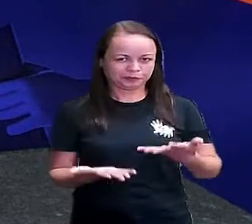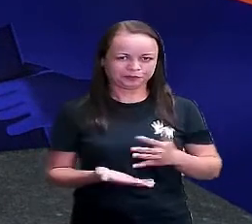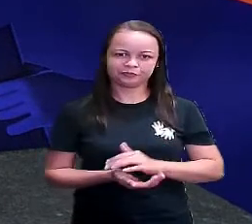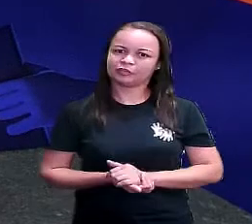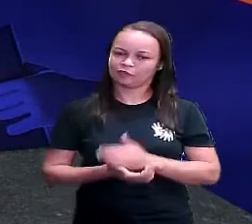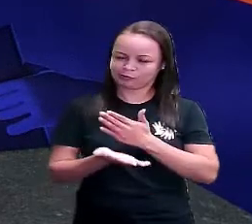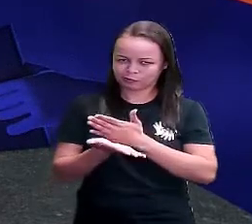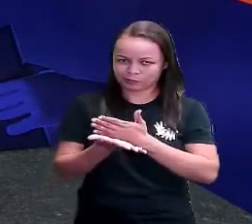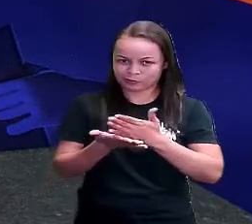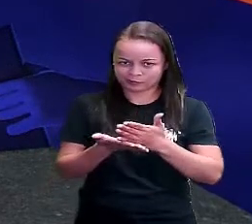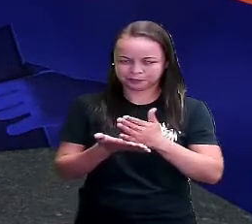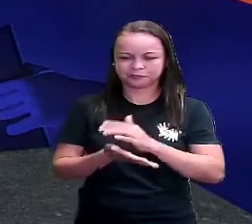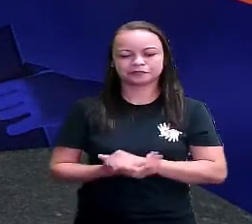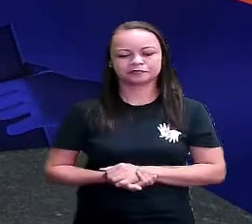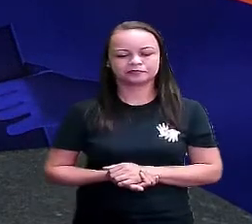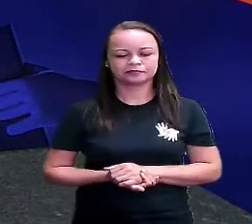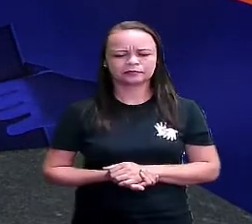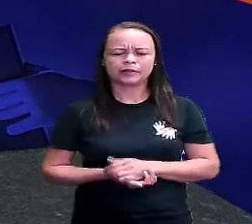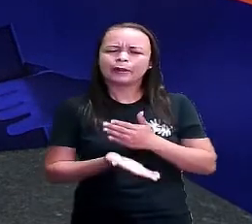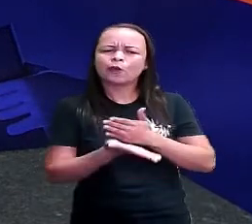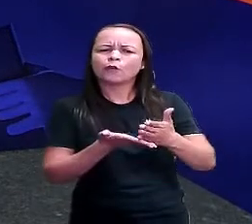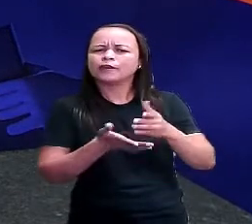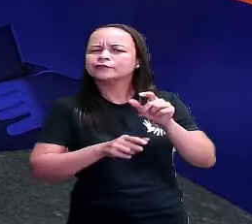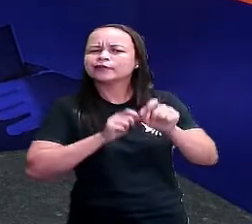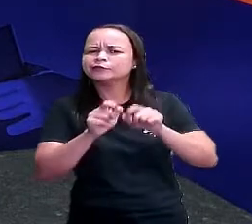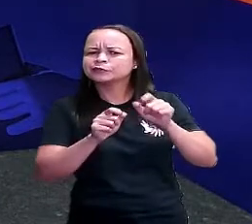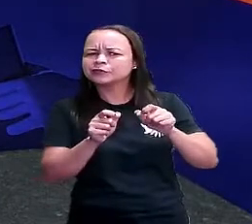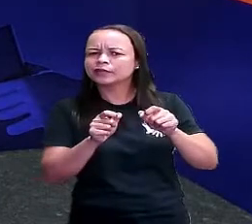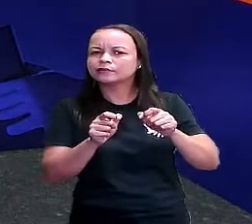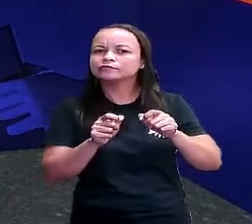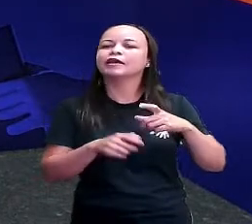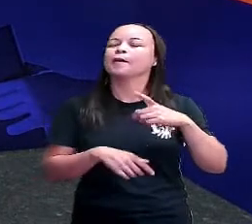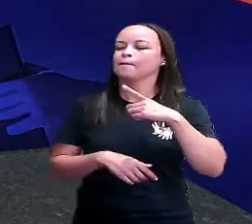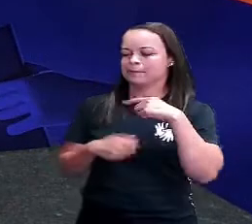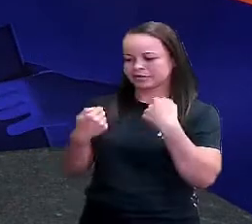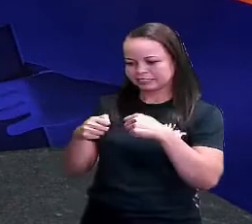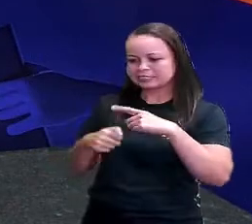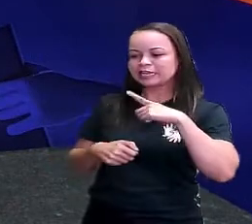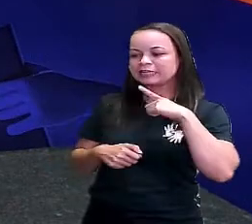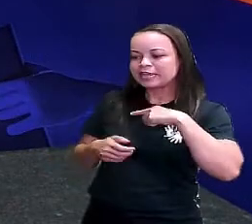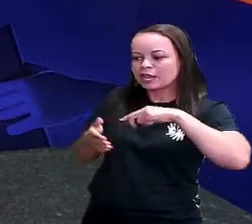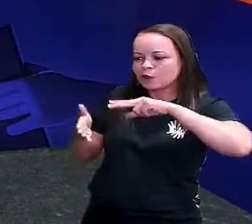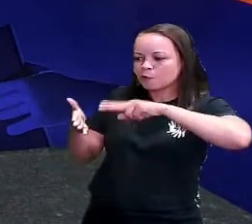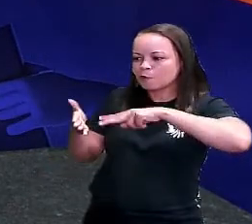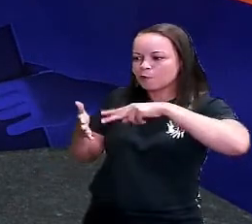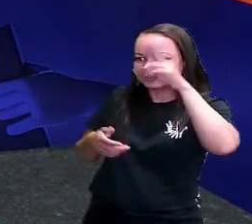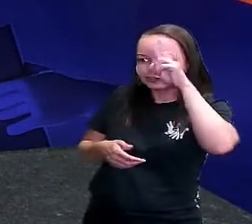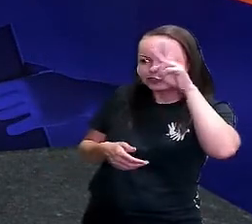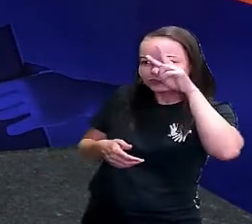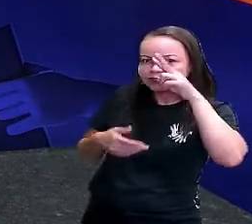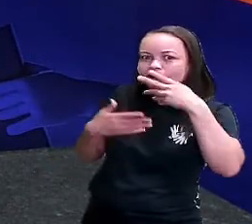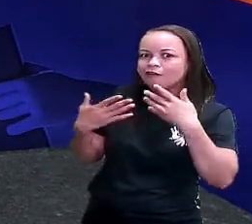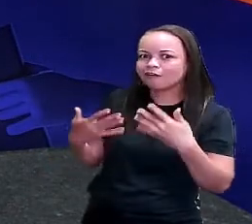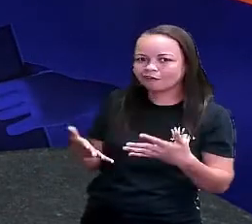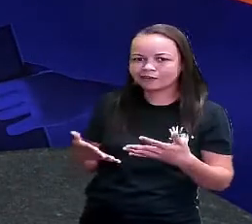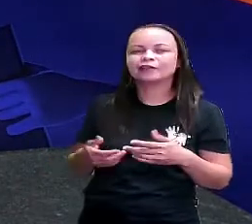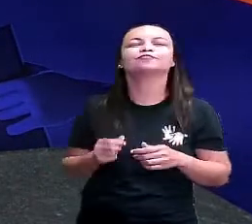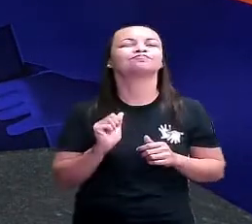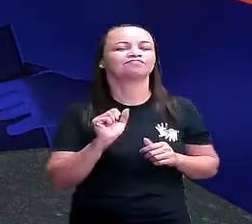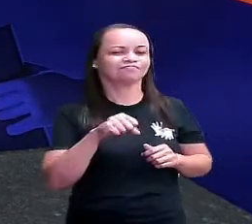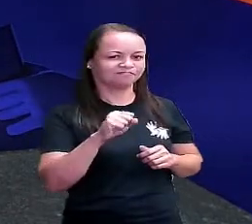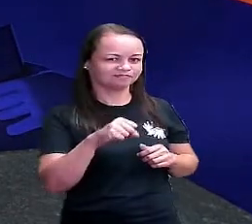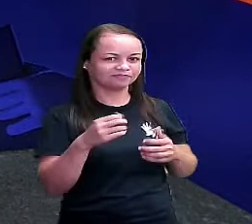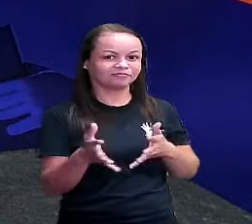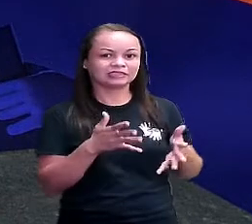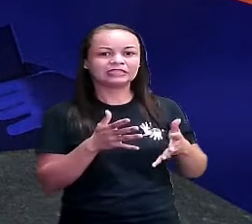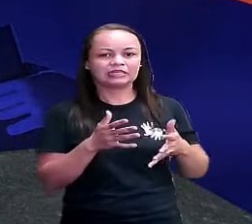Mas pra gente começar, a gente tem que ter o que, Lilinha? Uma história, claro, né? Pois é, a gente vai ter uma história. E